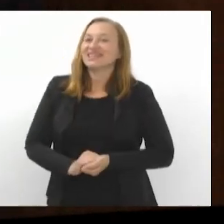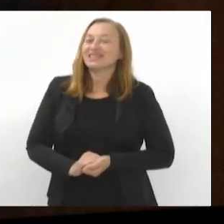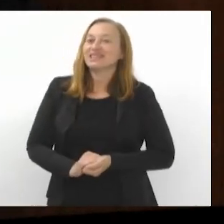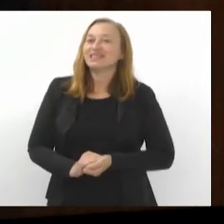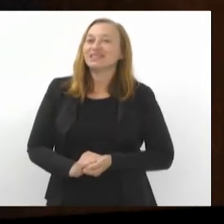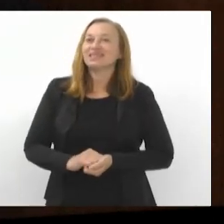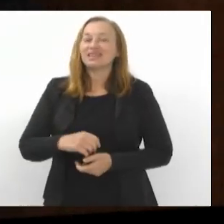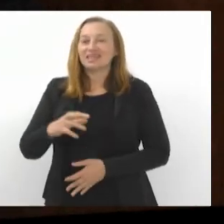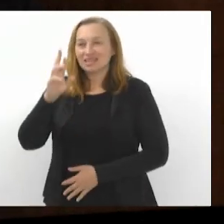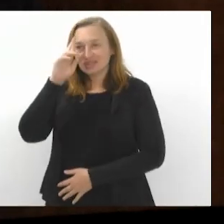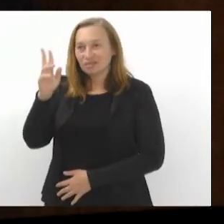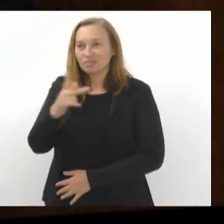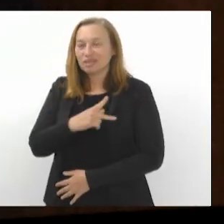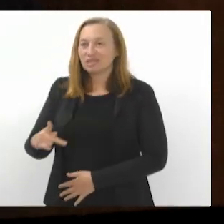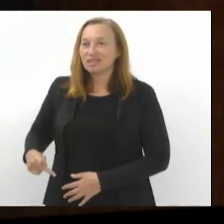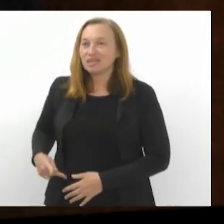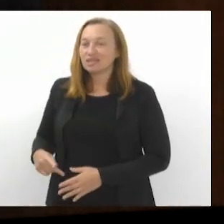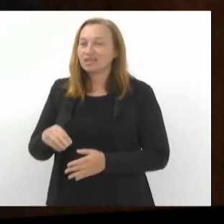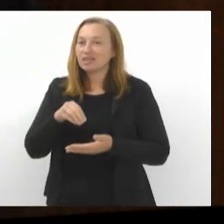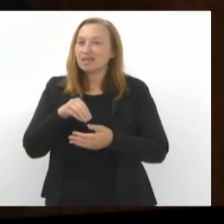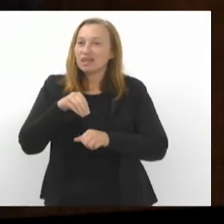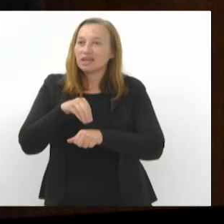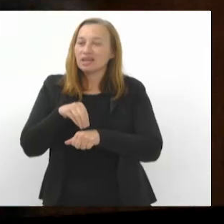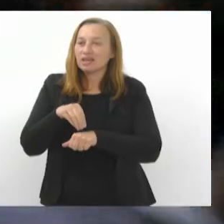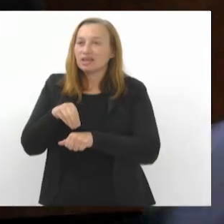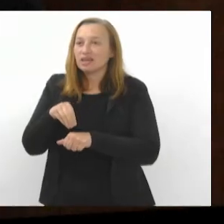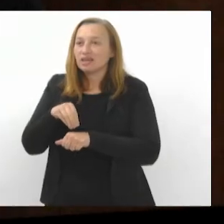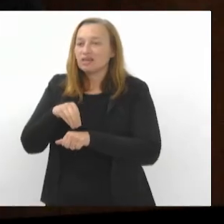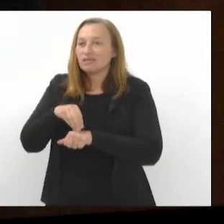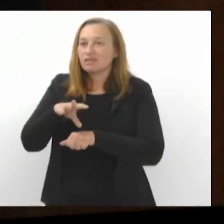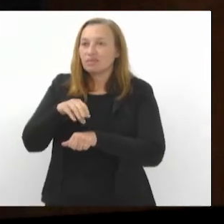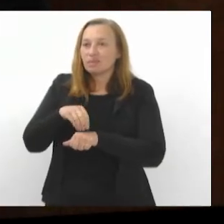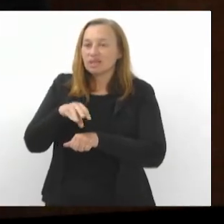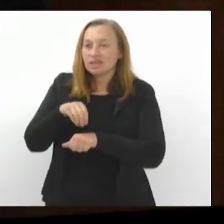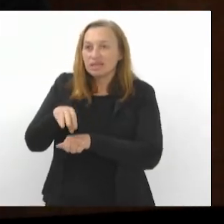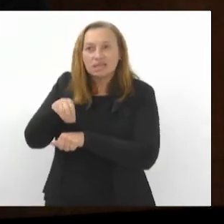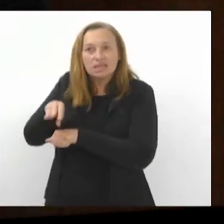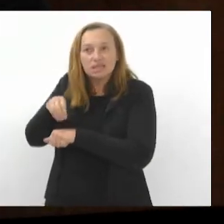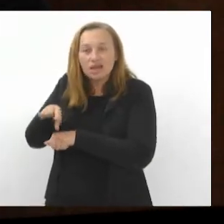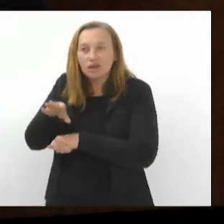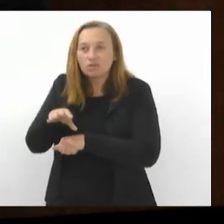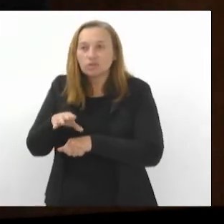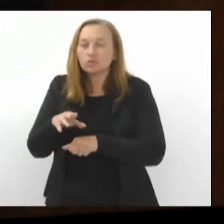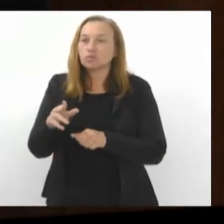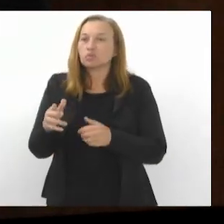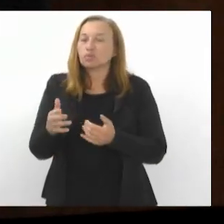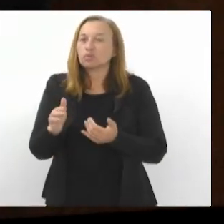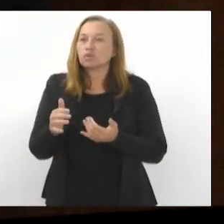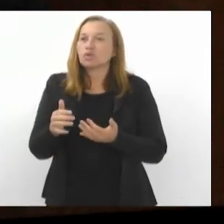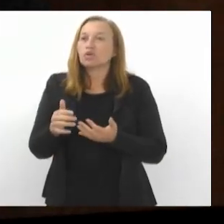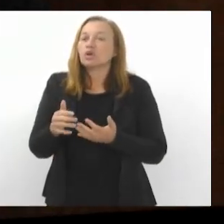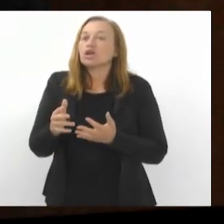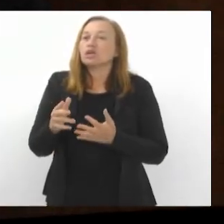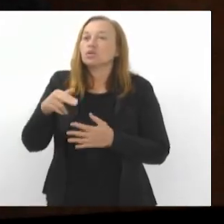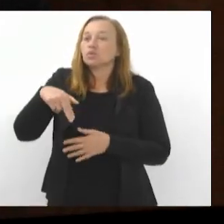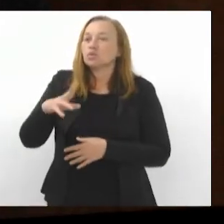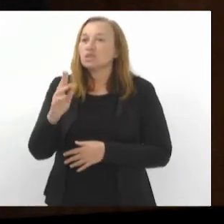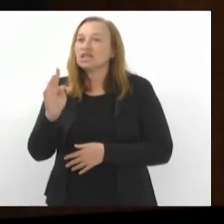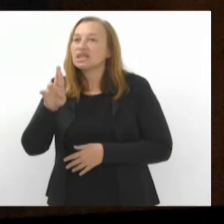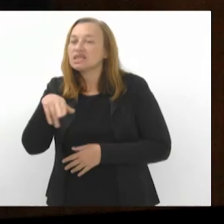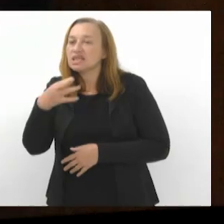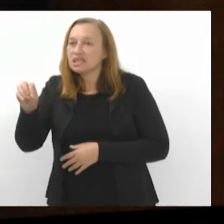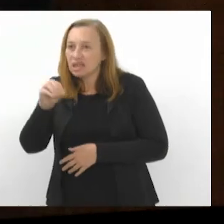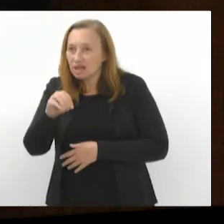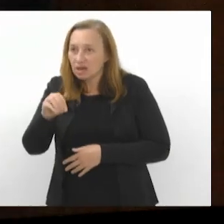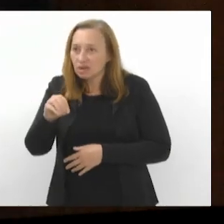presidente, sobre a notificação compulsória de casos de subnutrição infantil às autoridades da